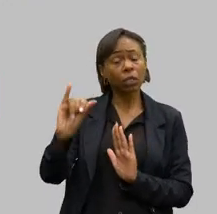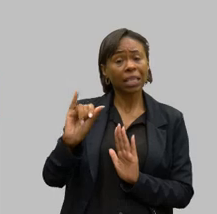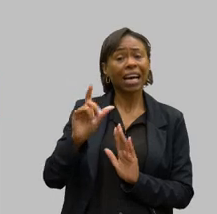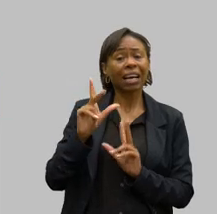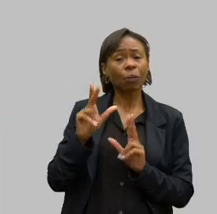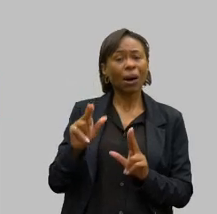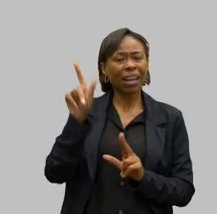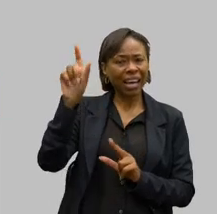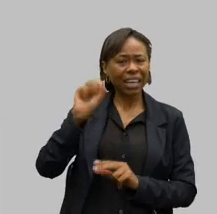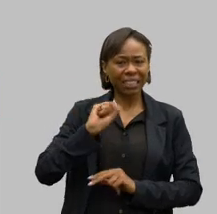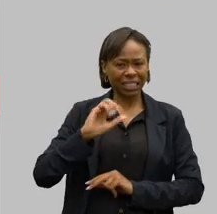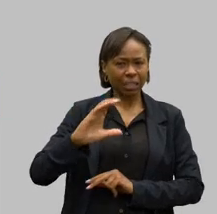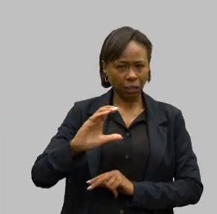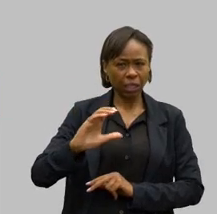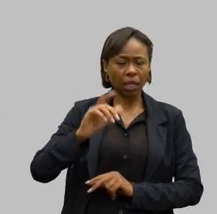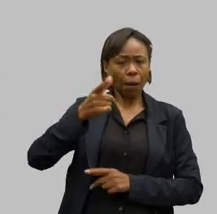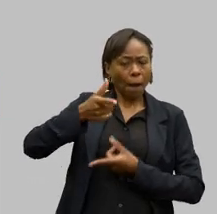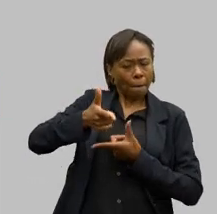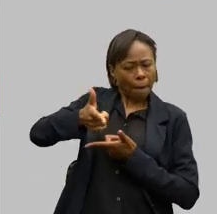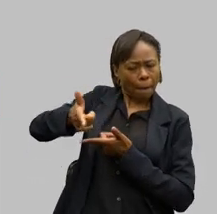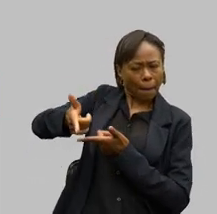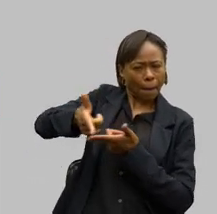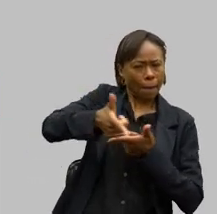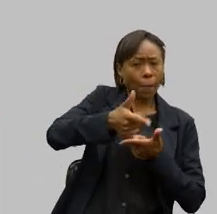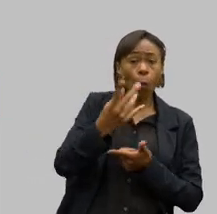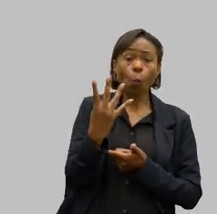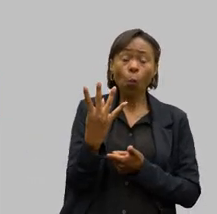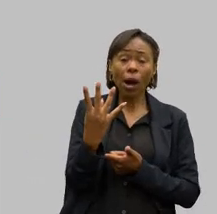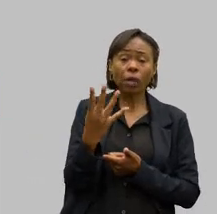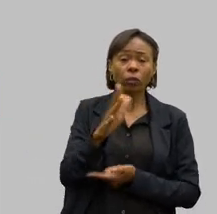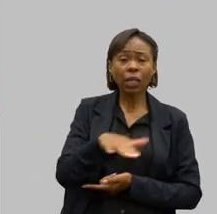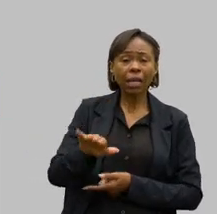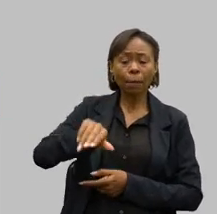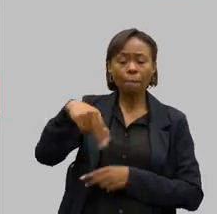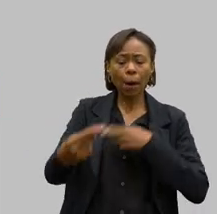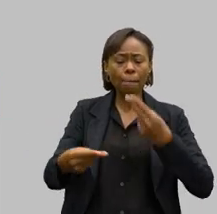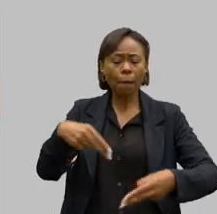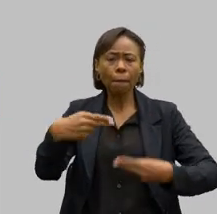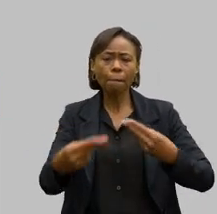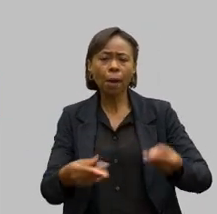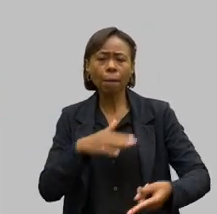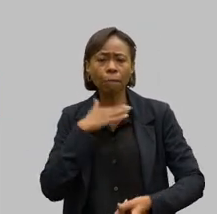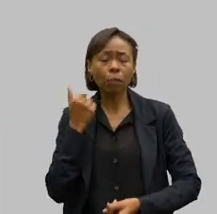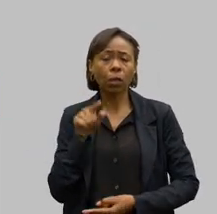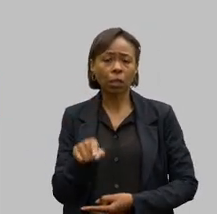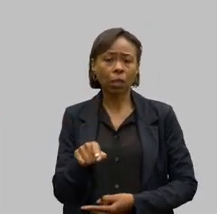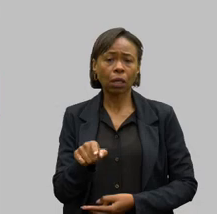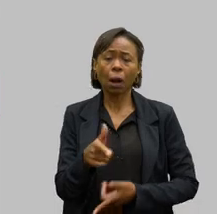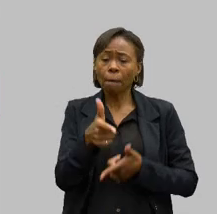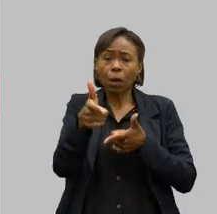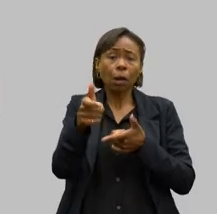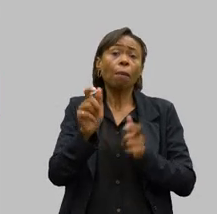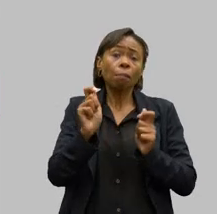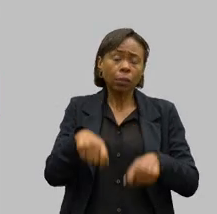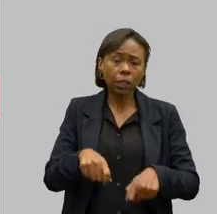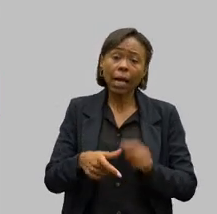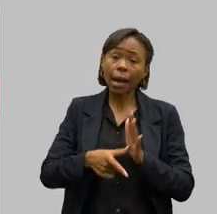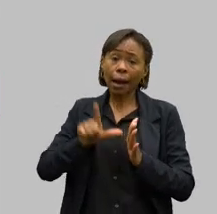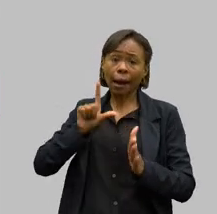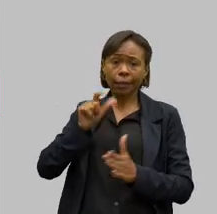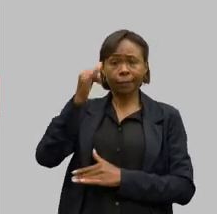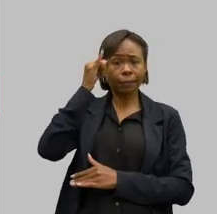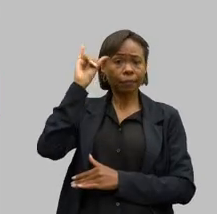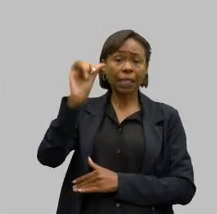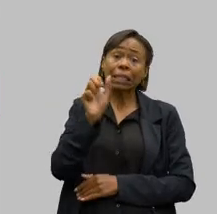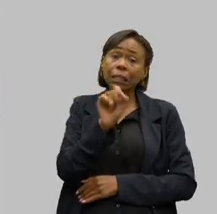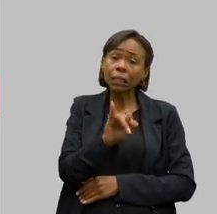Catarina, onde quatro crianças foram brutalmente assassinadas. Isso poderia ter sido evitado se nós tivéssemos um